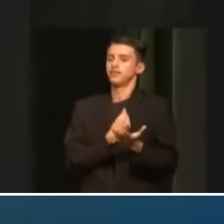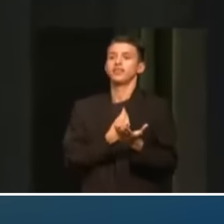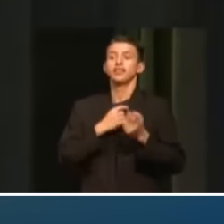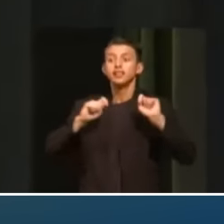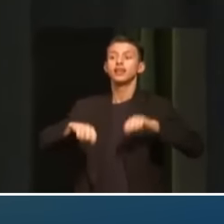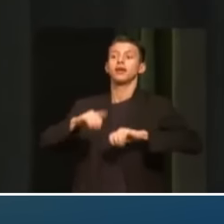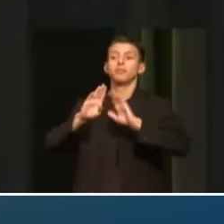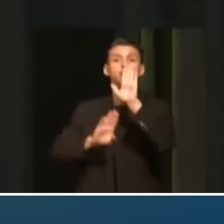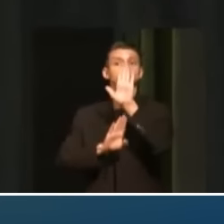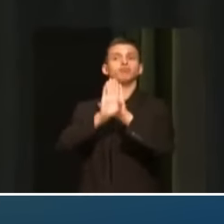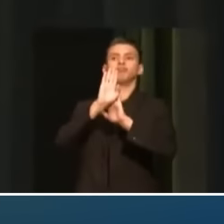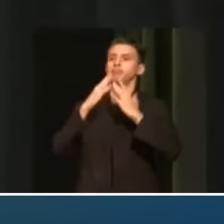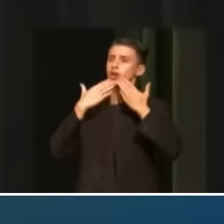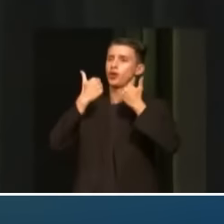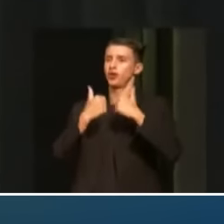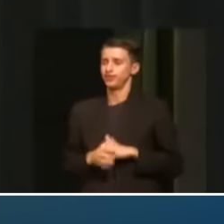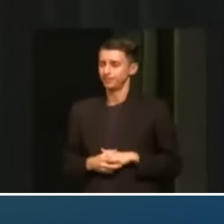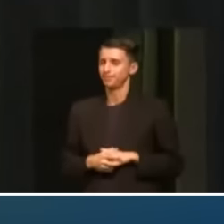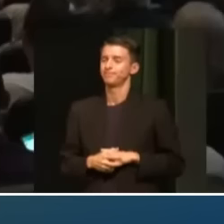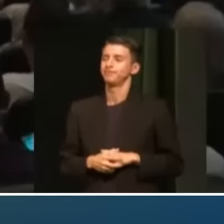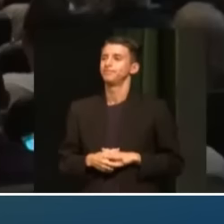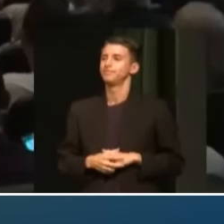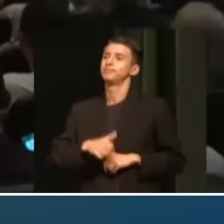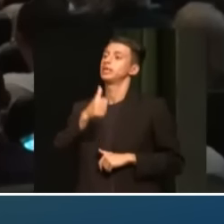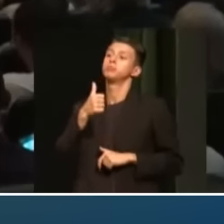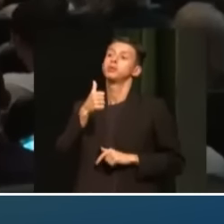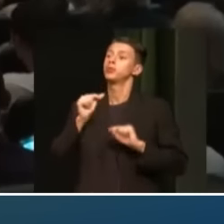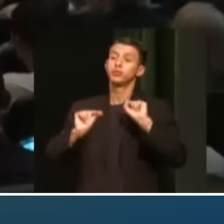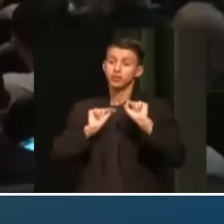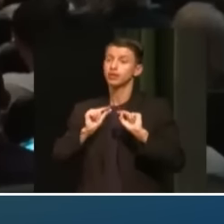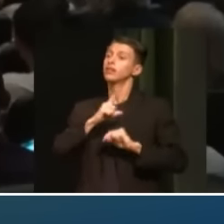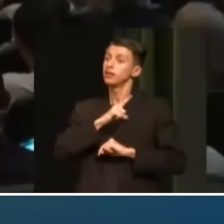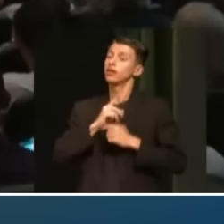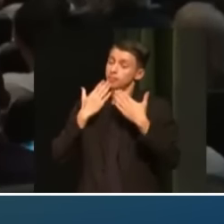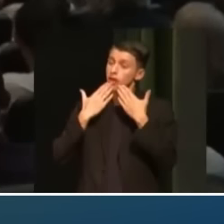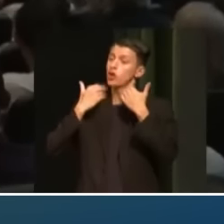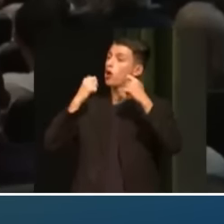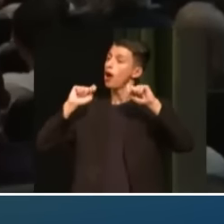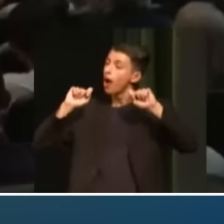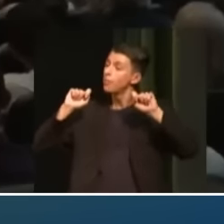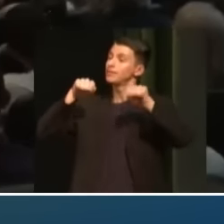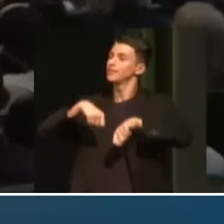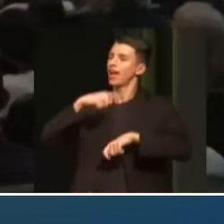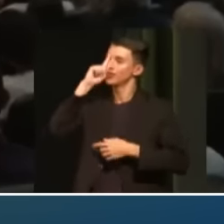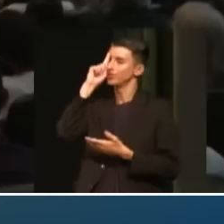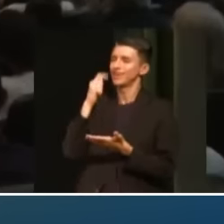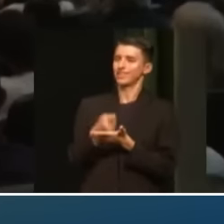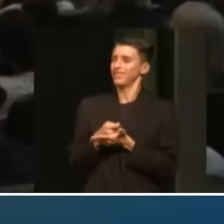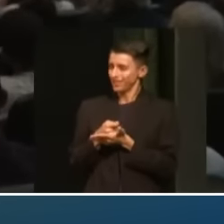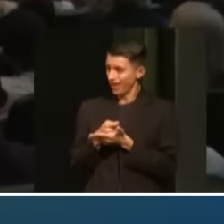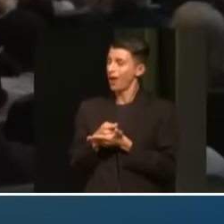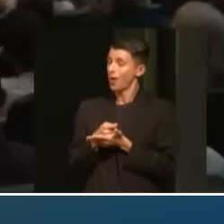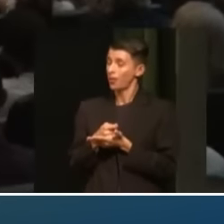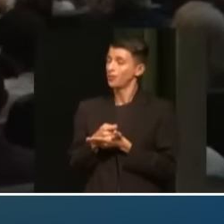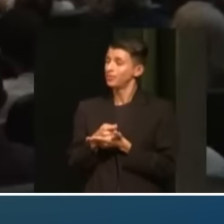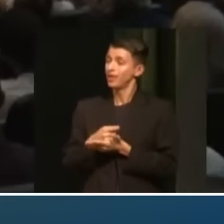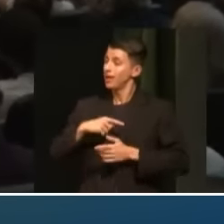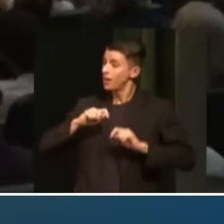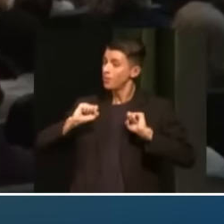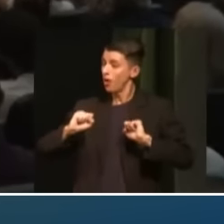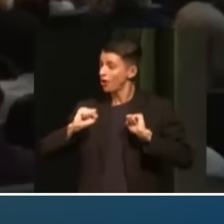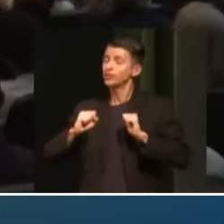Danilo não sei das quantas ele tá diretamente envolvido no caso do consórcio Garibaldi ele e a mulher dele